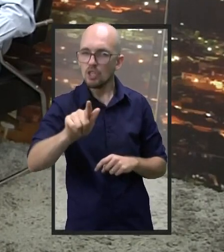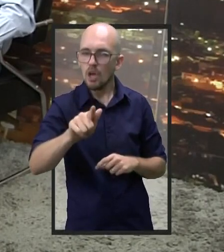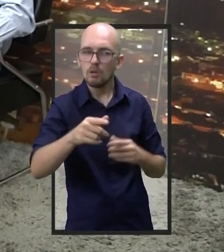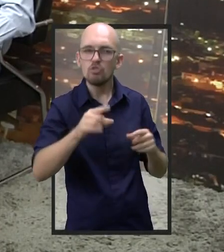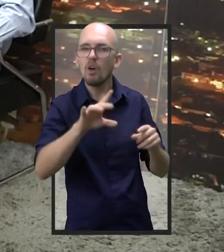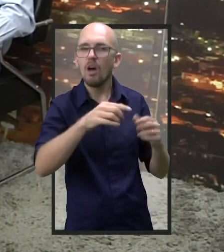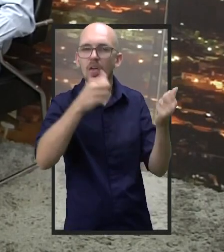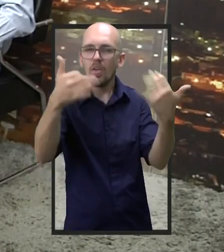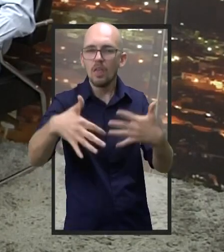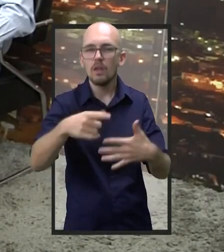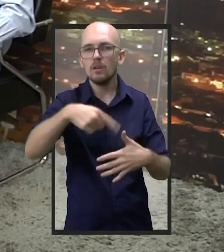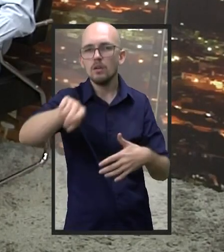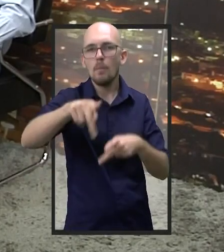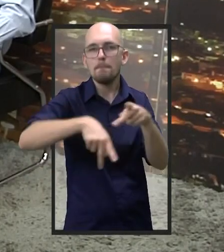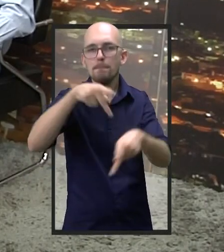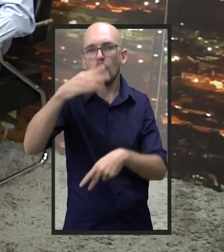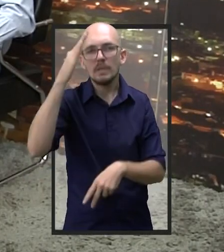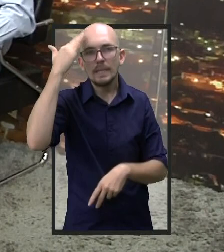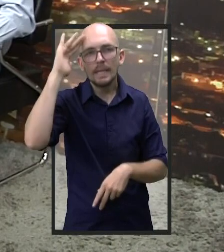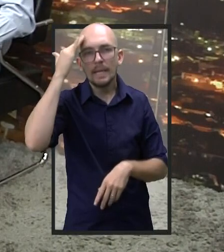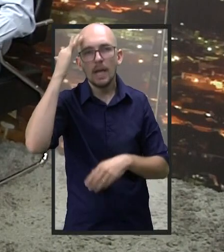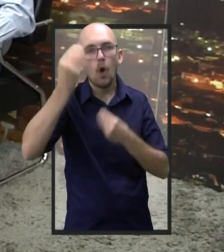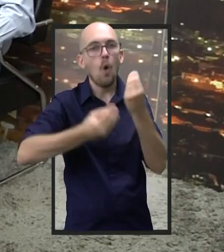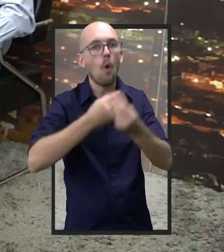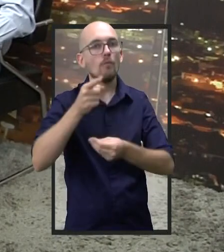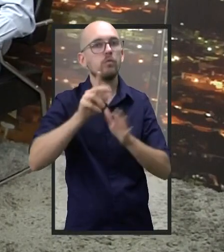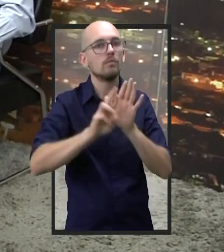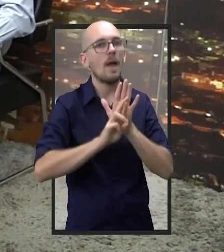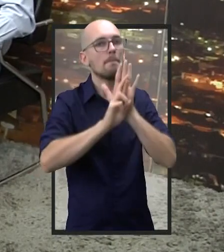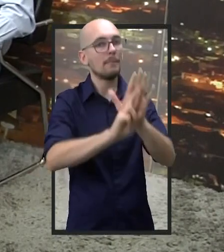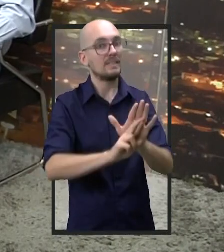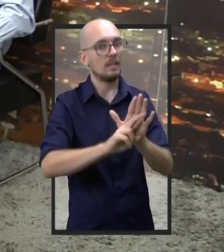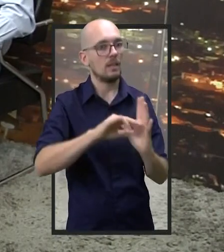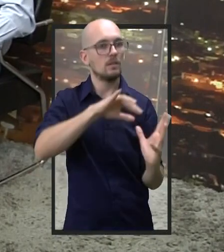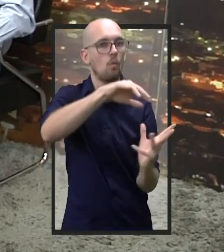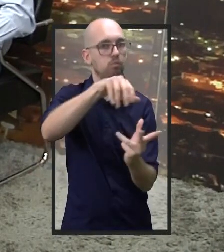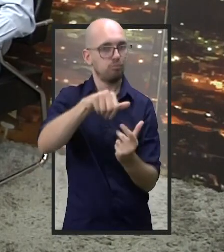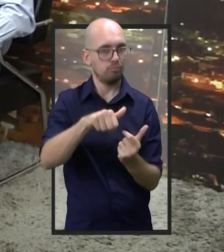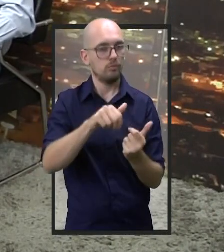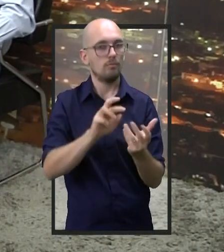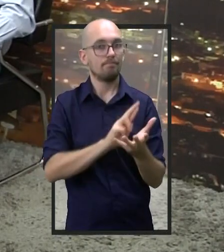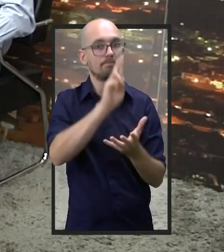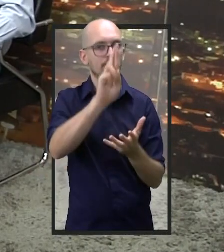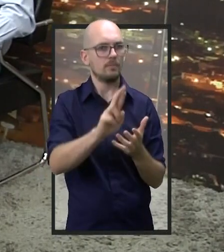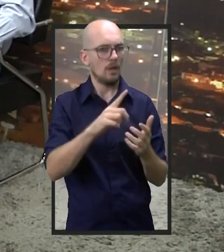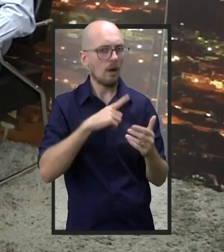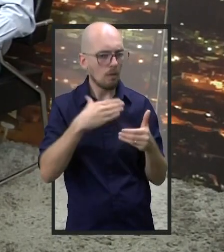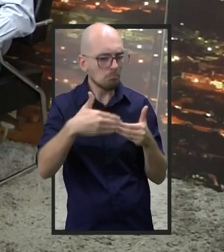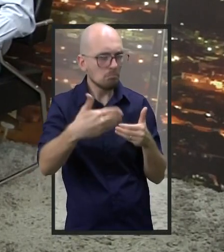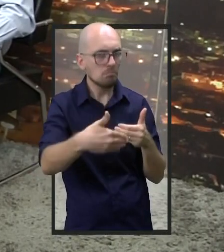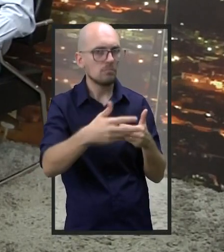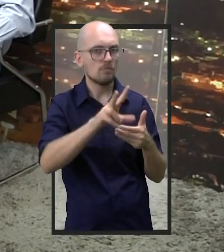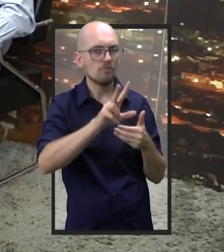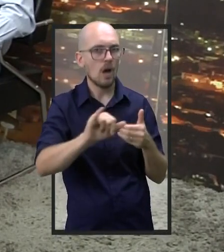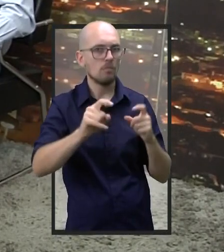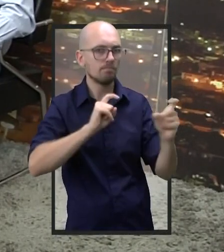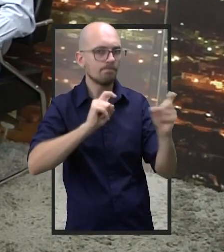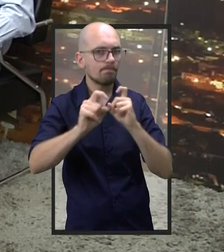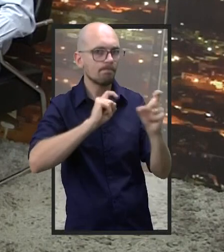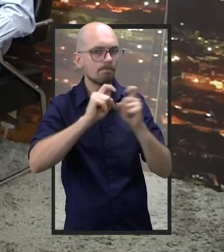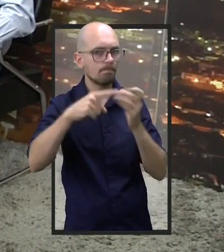nosso telespectador entender essa representação global que nós temos, né? Tem já alguma